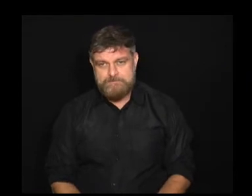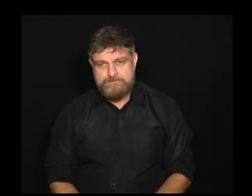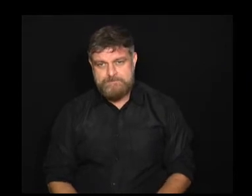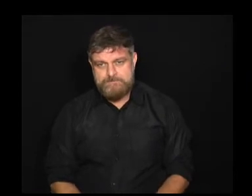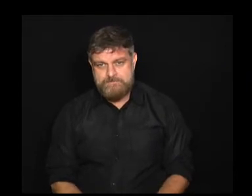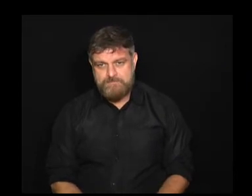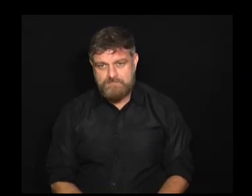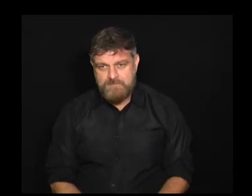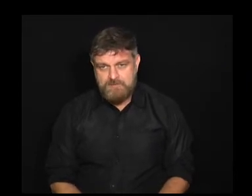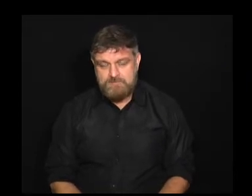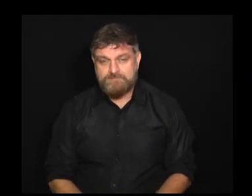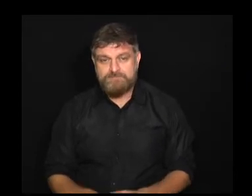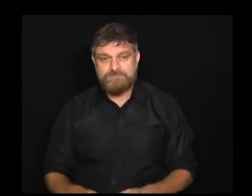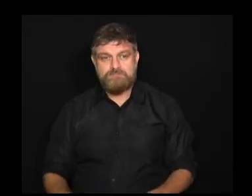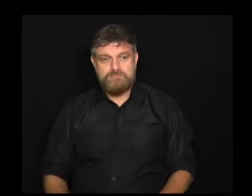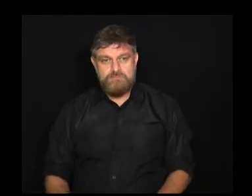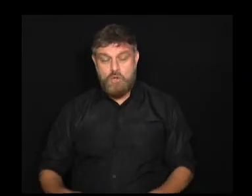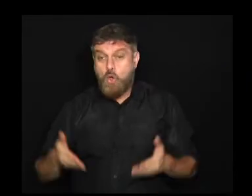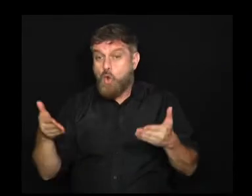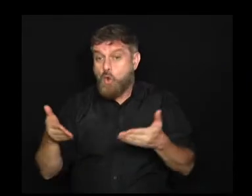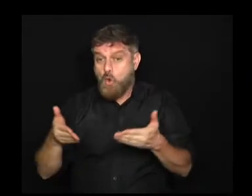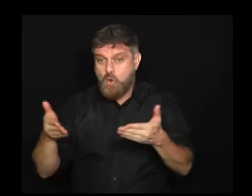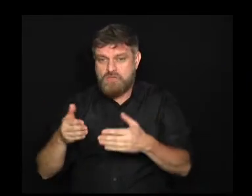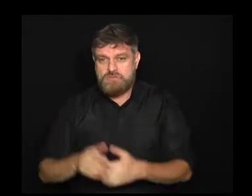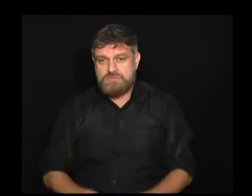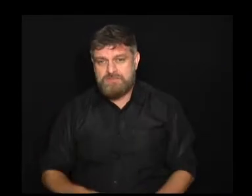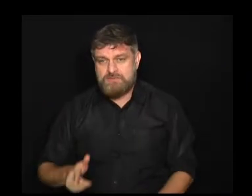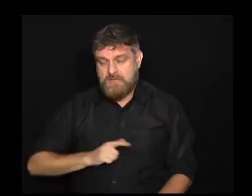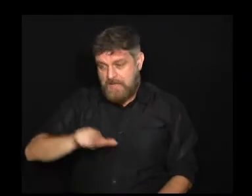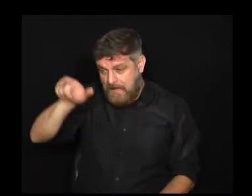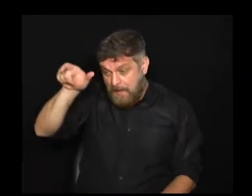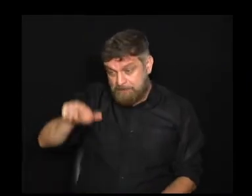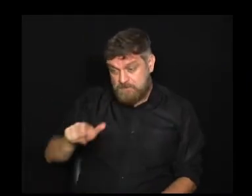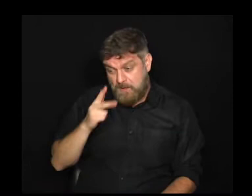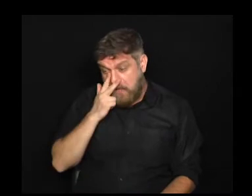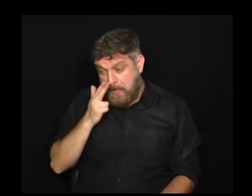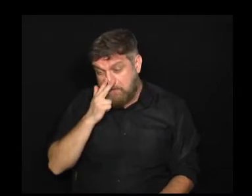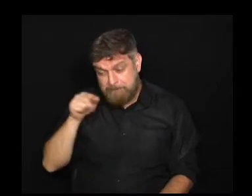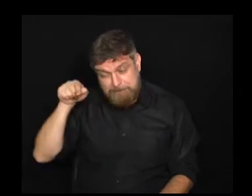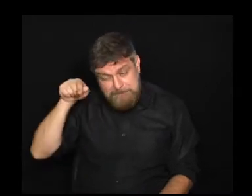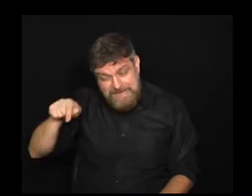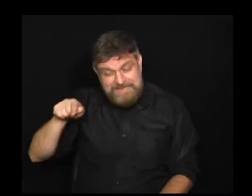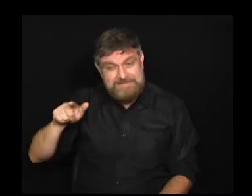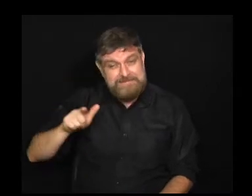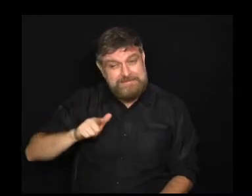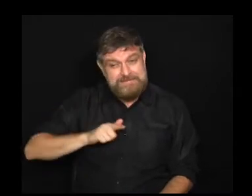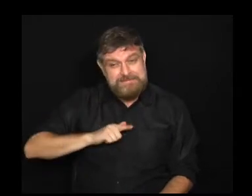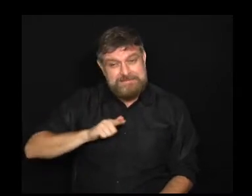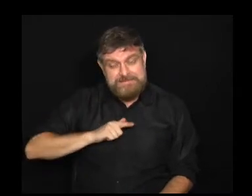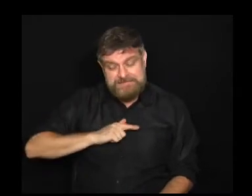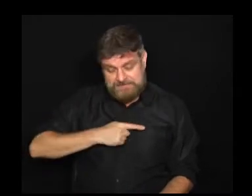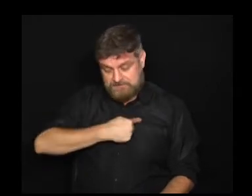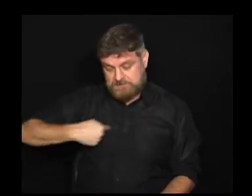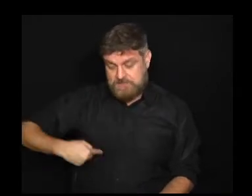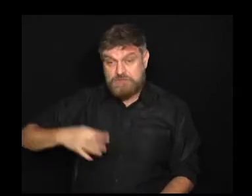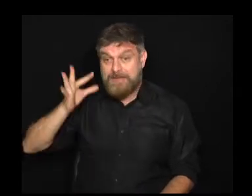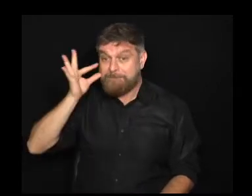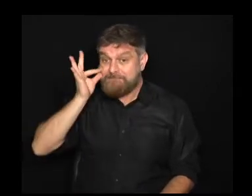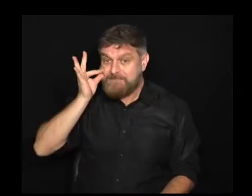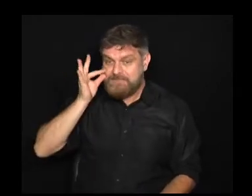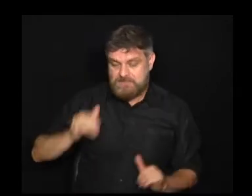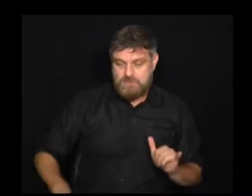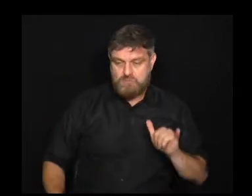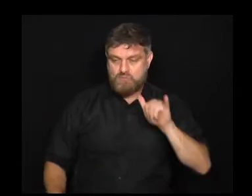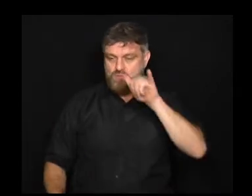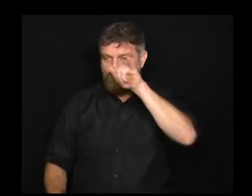as definições de caso, né? Hoje, um suspeito de coronavírus é quem teve na China, tá certo?